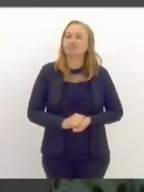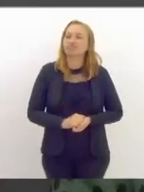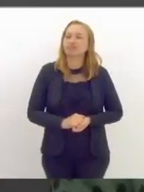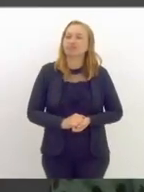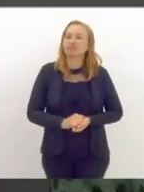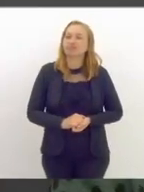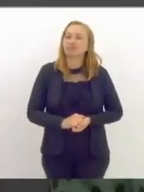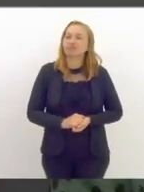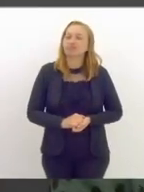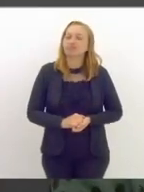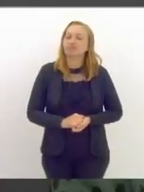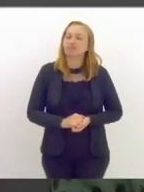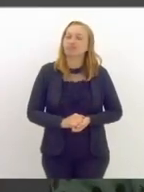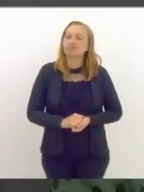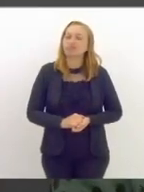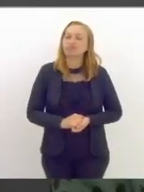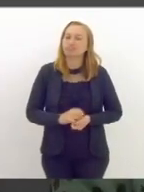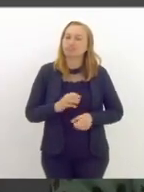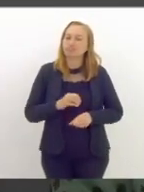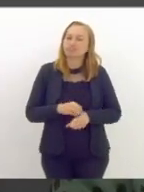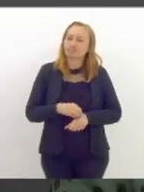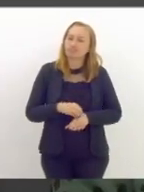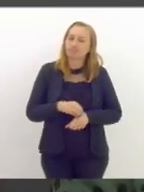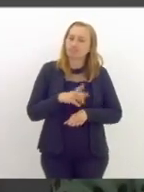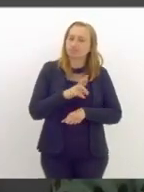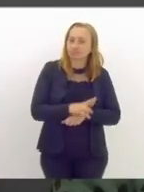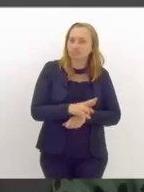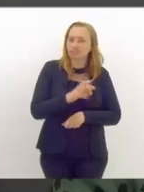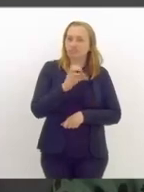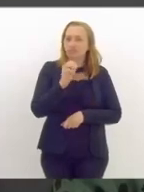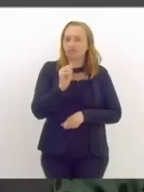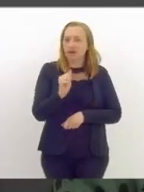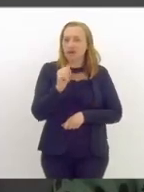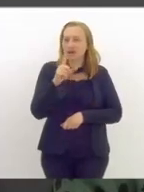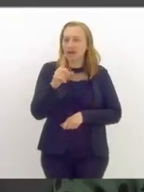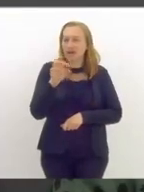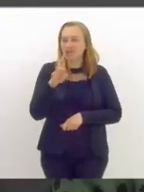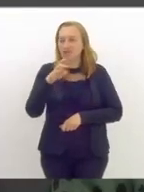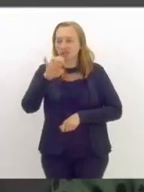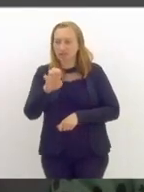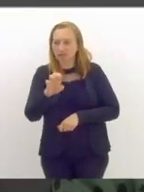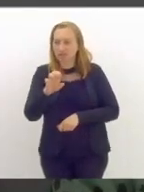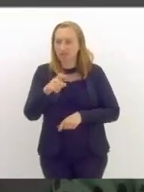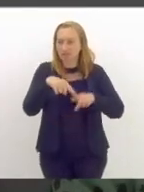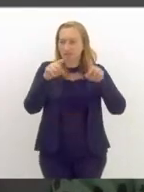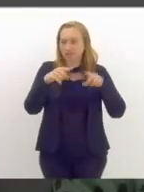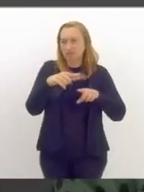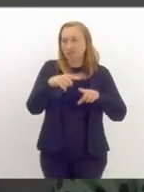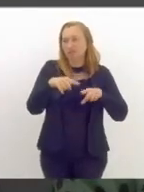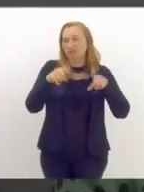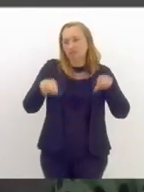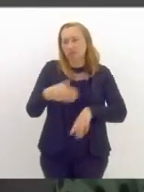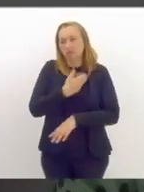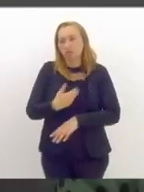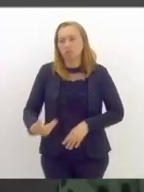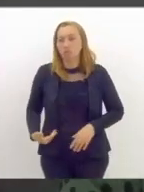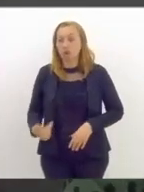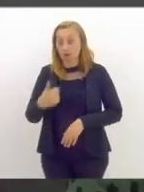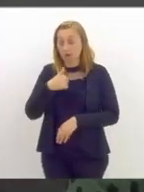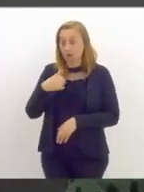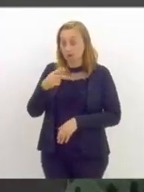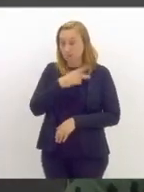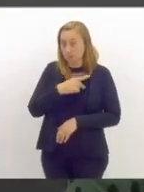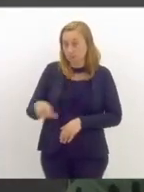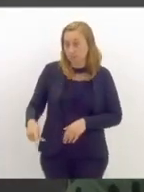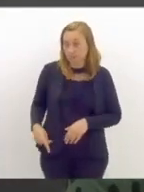quero dizer que o doutor Kiep, como servidor público, eu, como presidente da Comissão de Saúde, nem sempre estivemos do